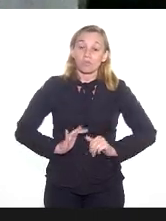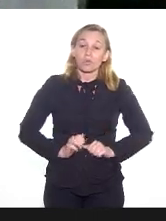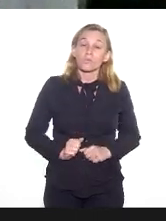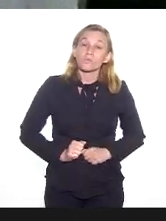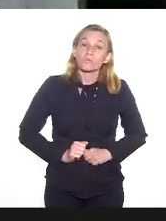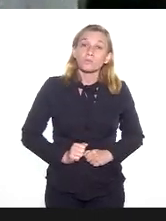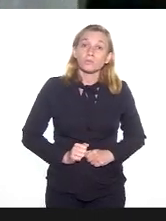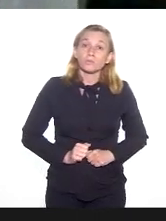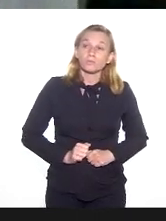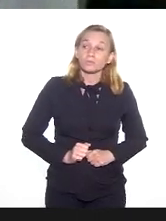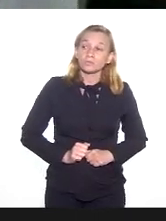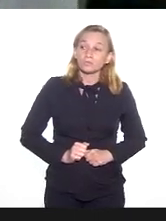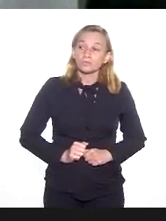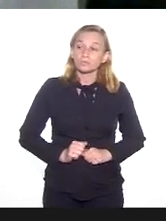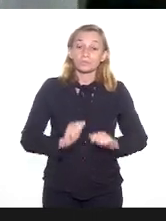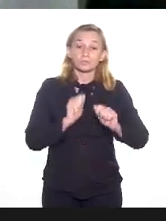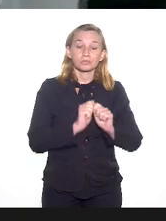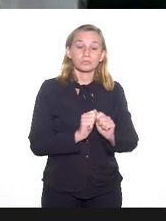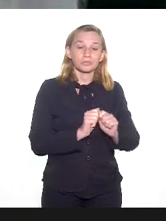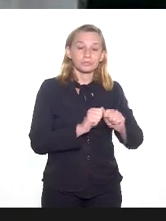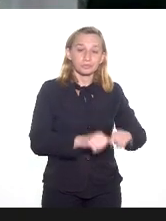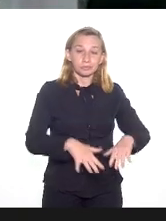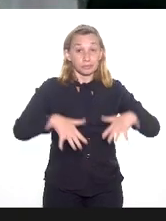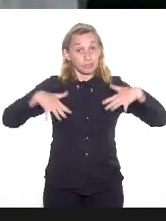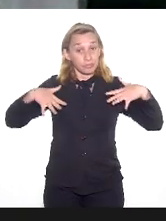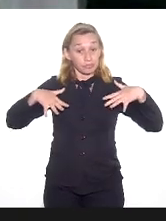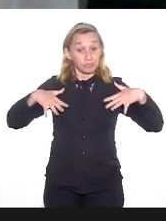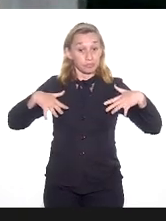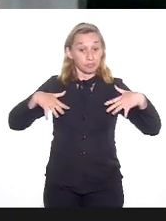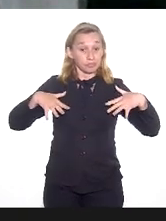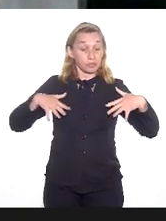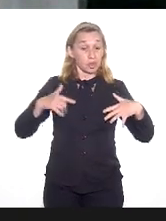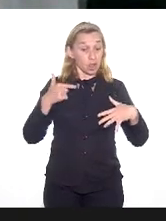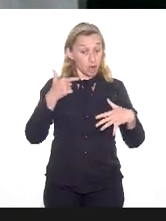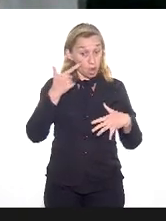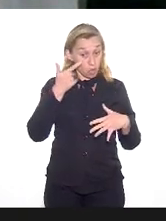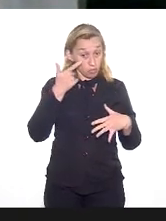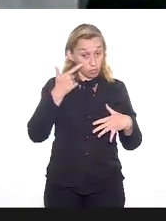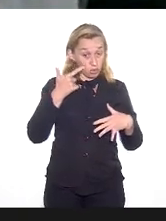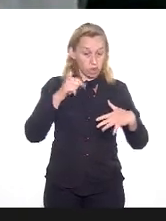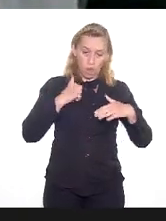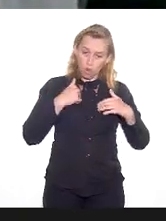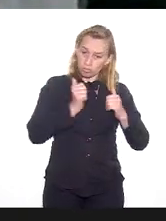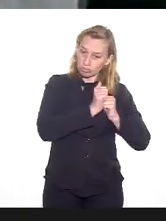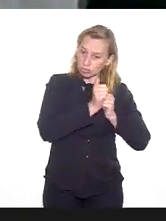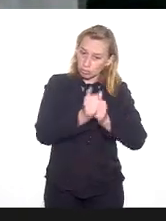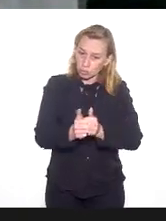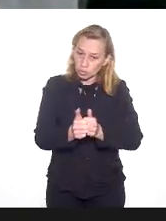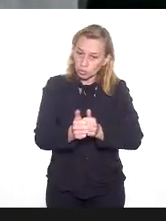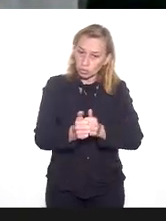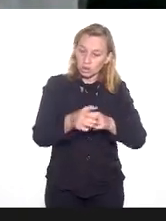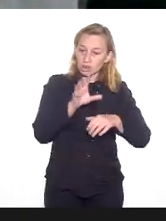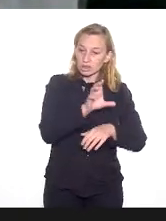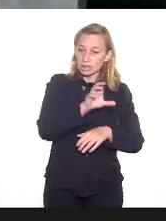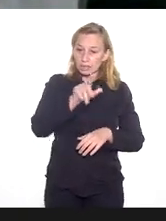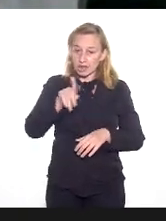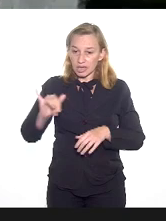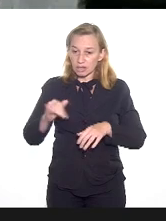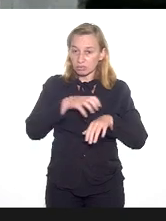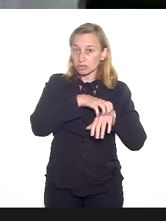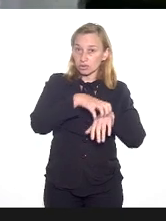E a Assembleia Legislativa, o que eu assisti, eu conduzi a CPI dos transportes do começo ao